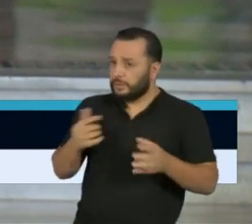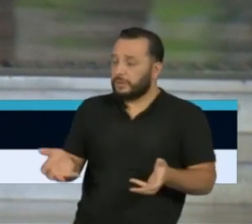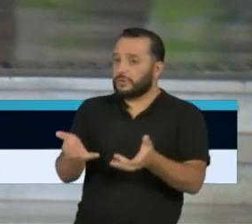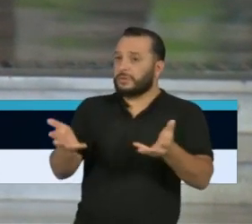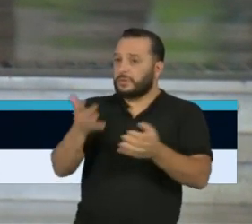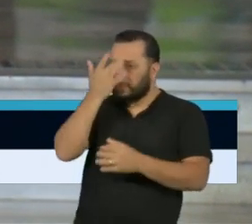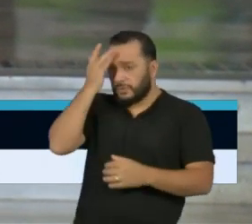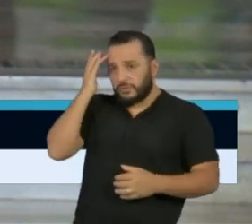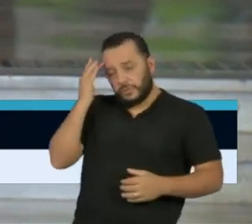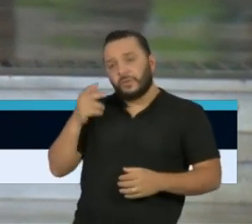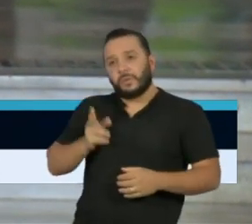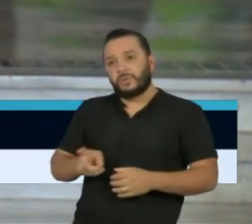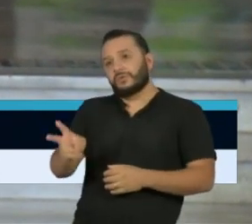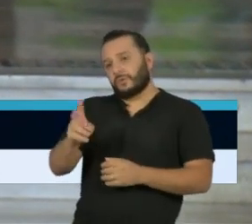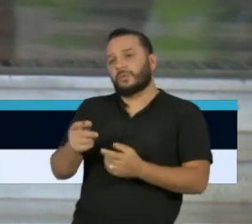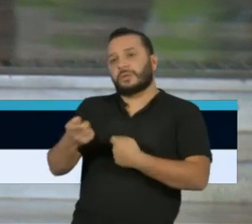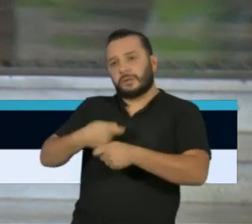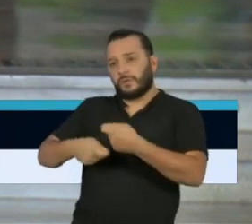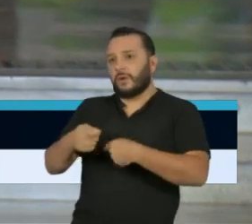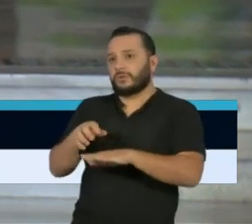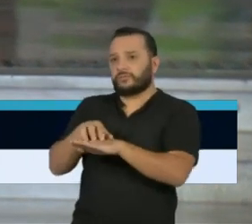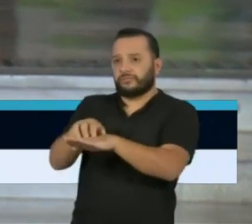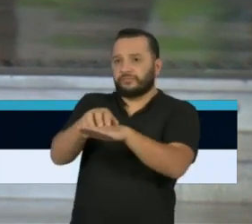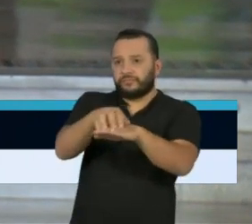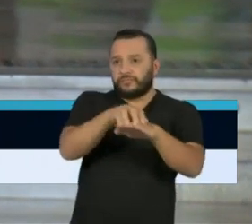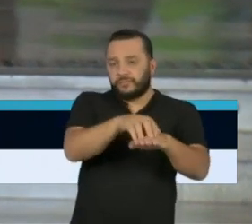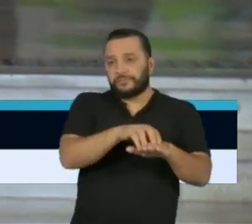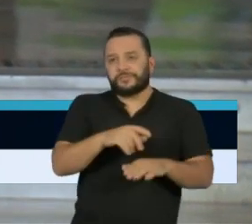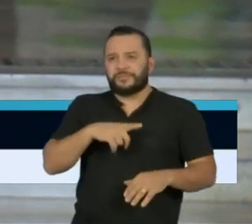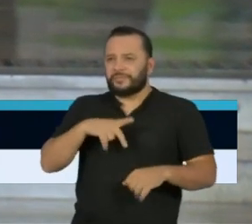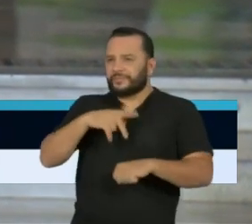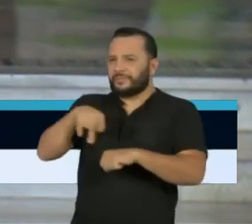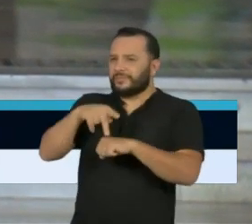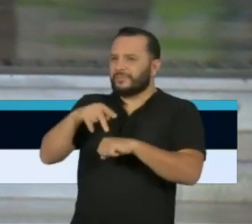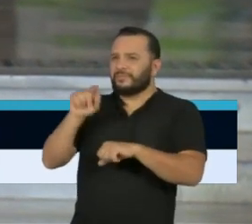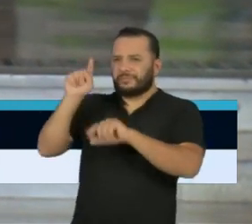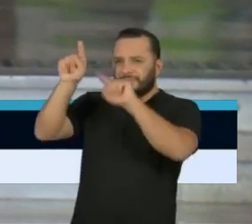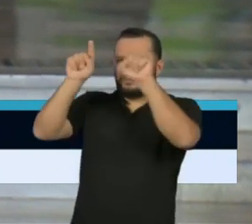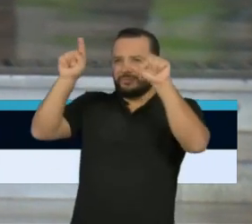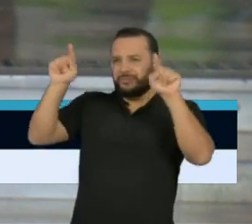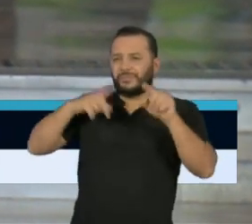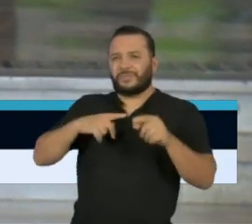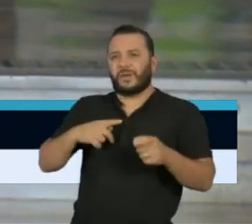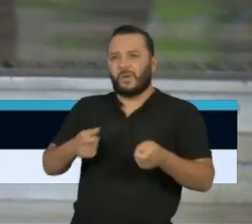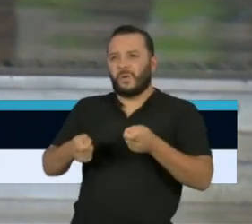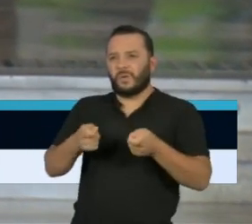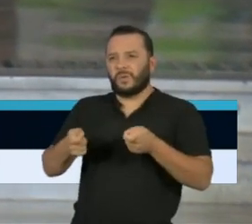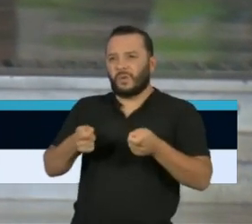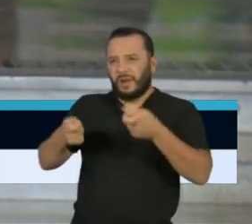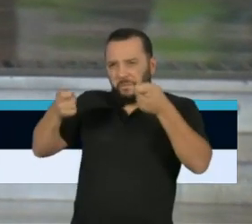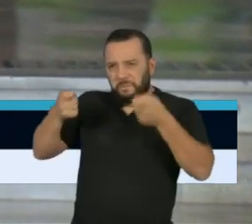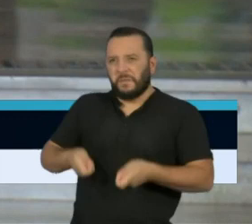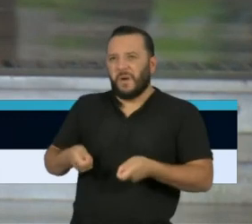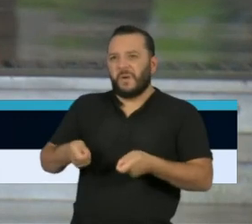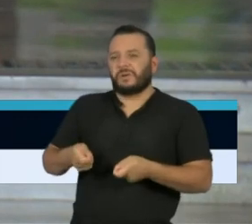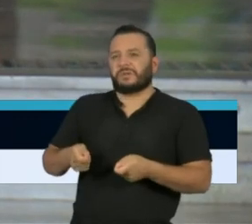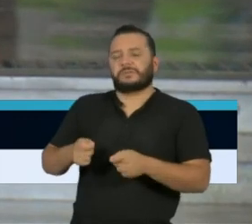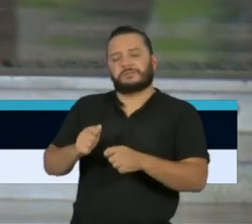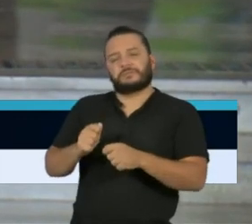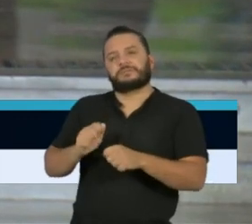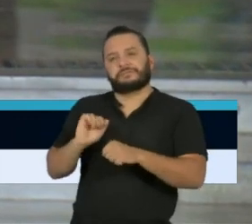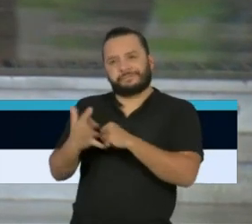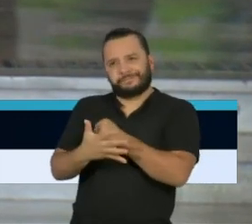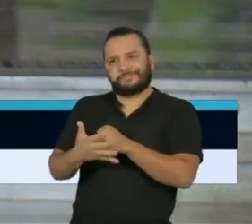pessoas continuem tocando os seus negócios. Em países que tiveram que fazer um controle forte da pandemia,